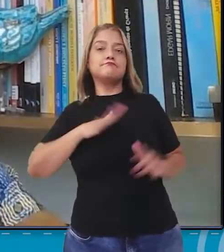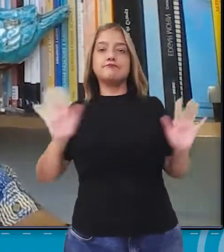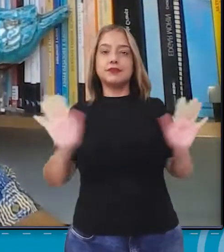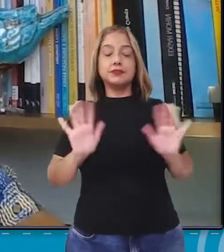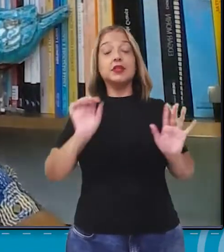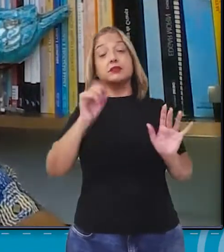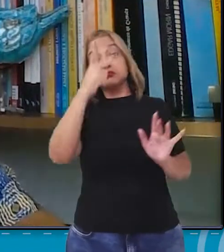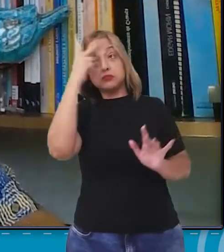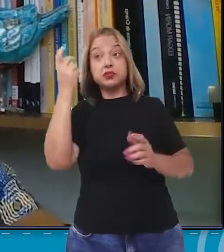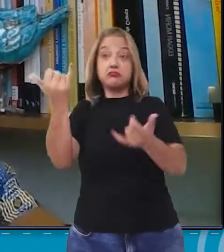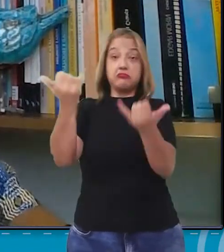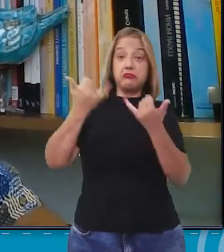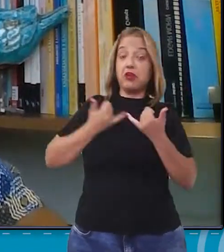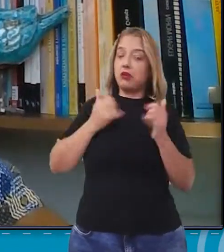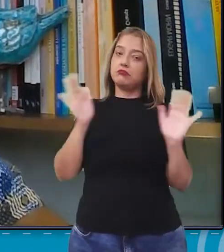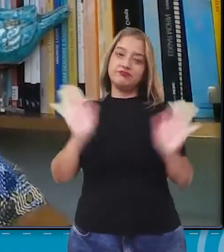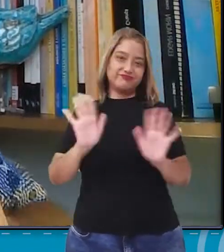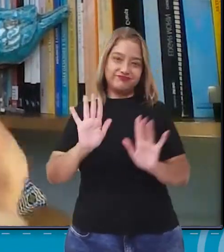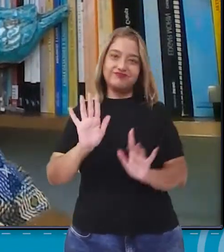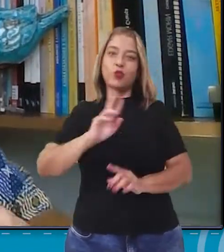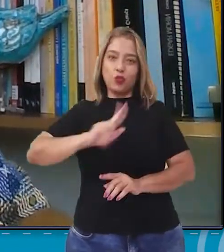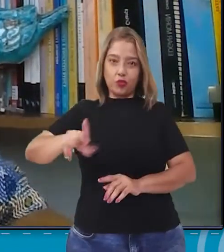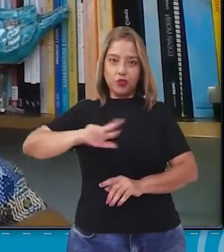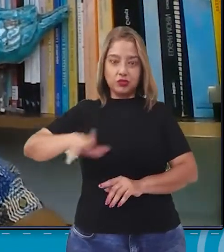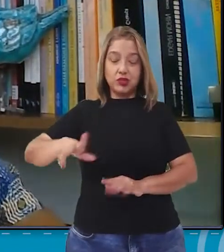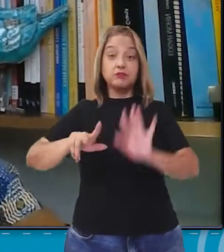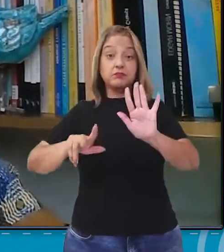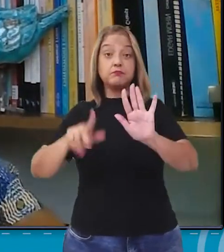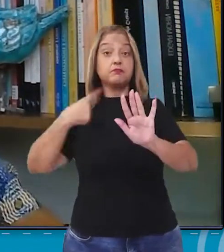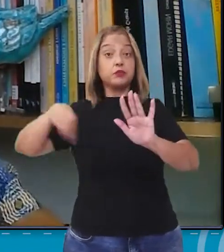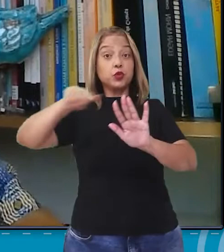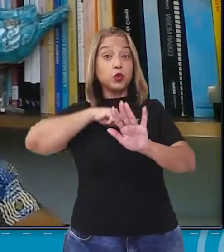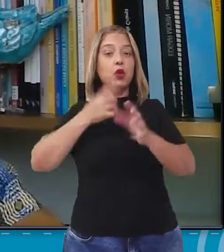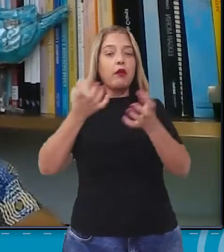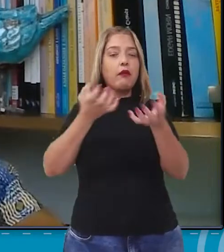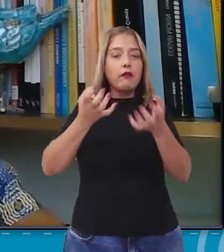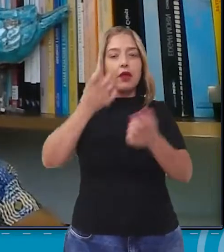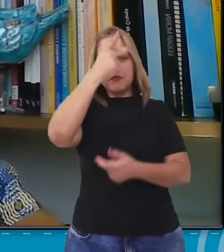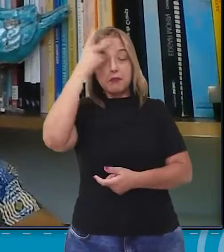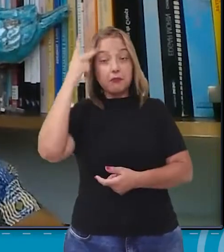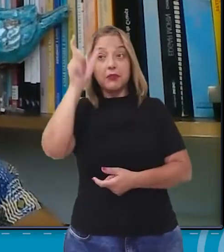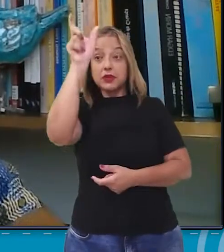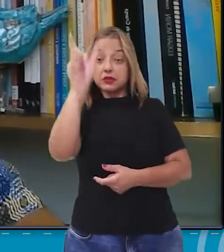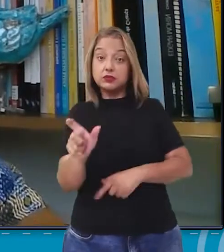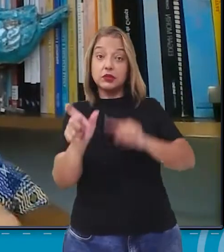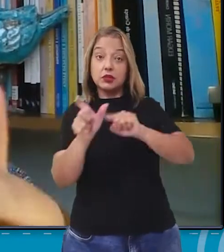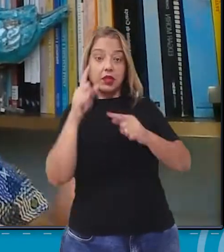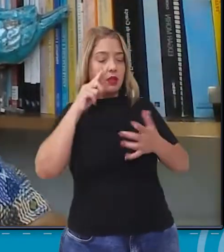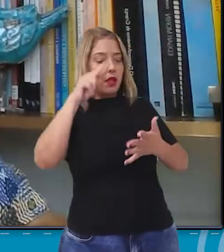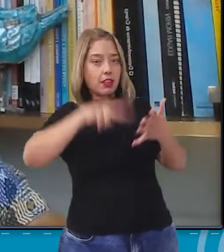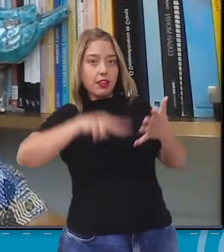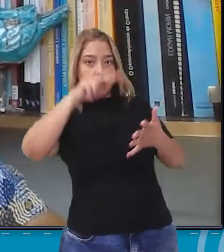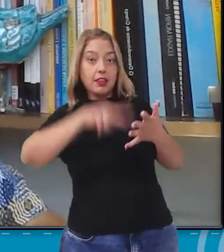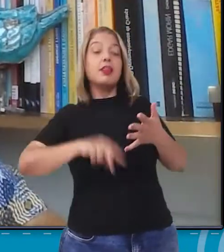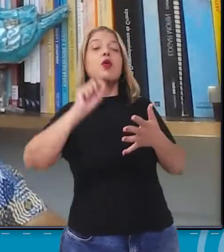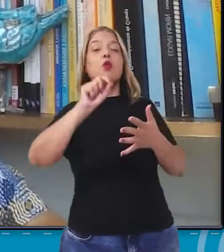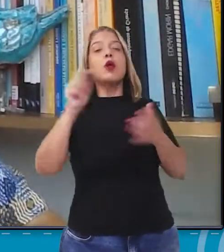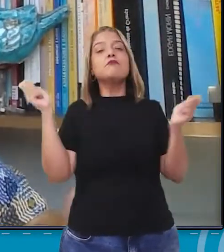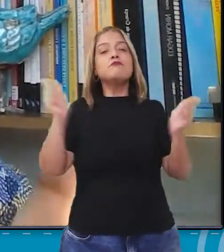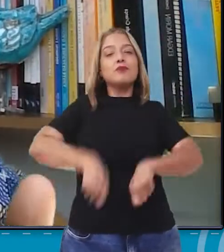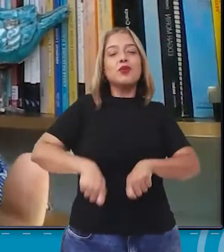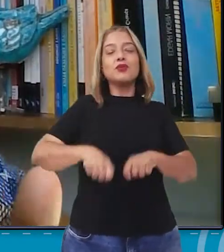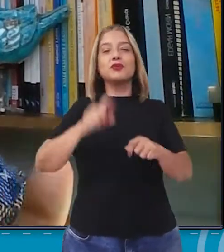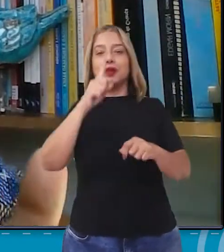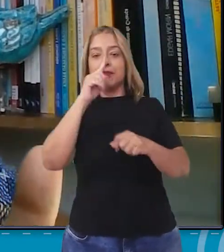possam me dizer que não. O lugar que a gente quer do leitor é que ele possa pular os muros da escola